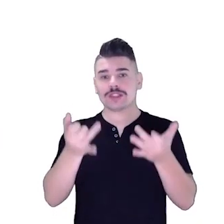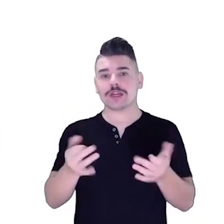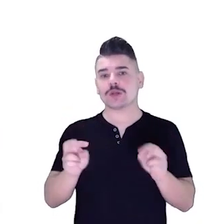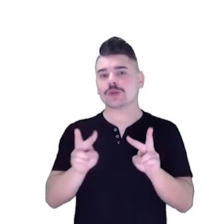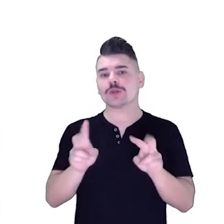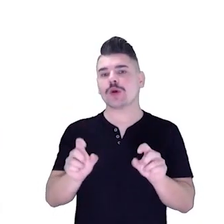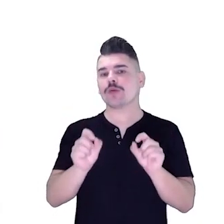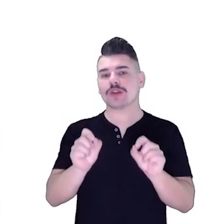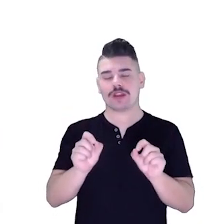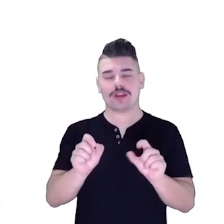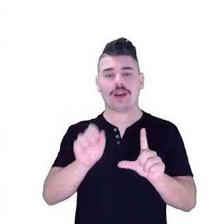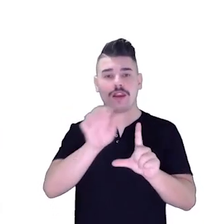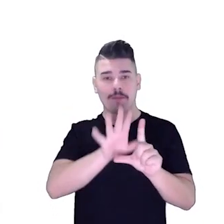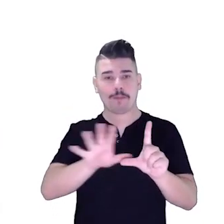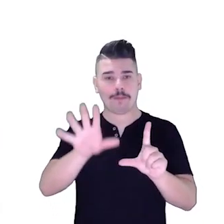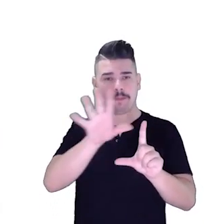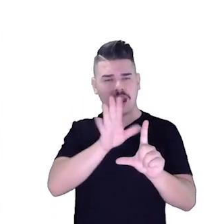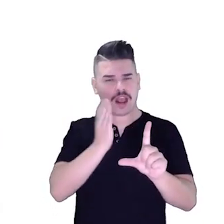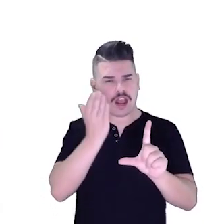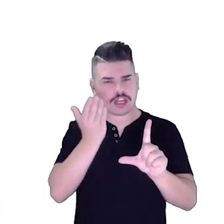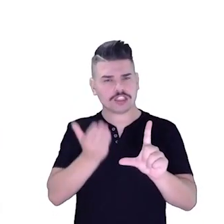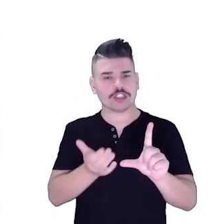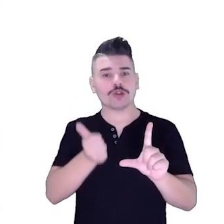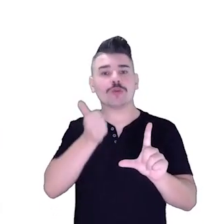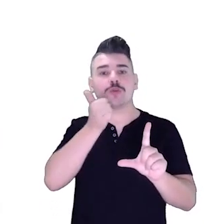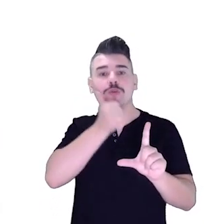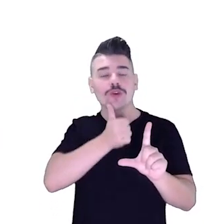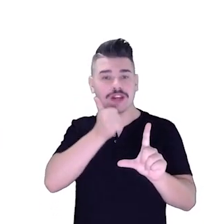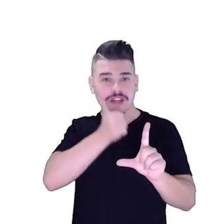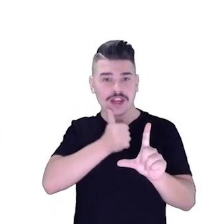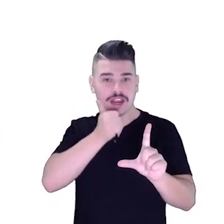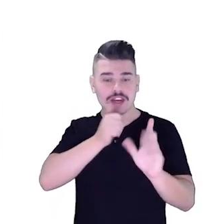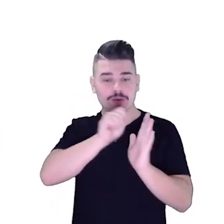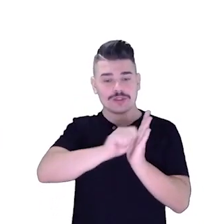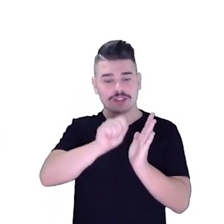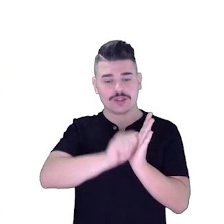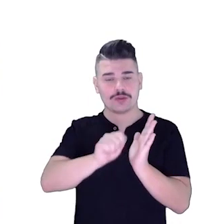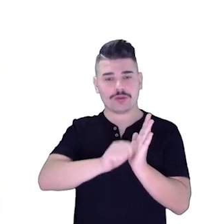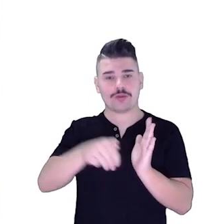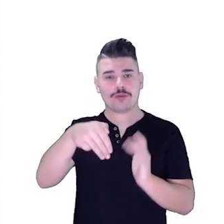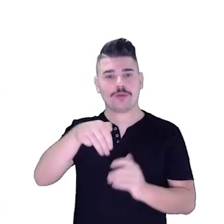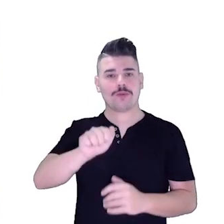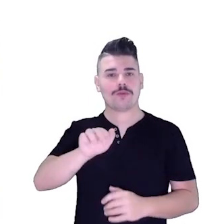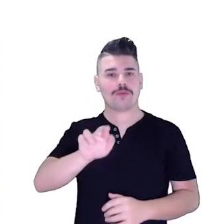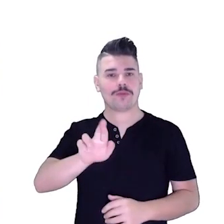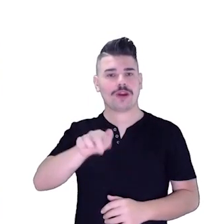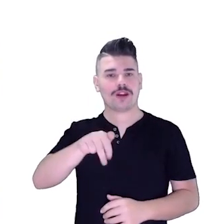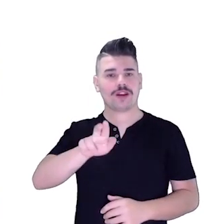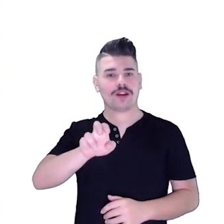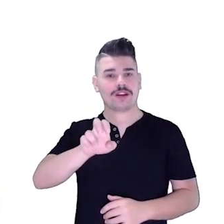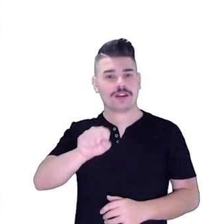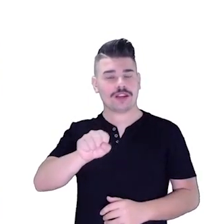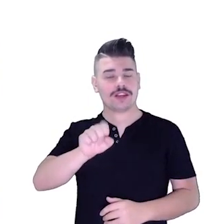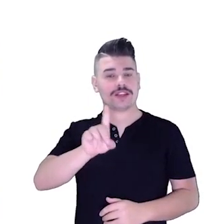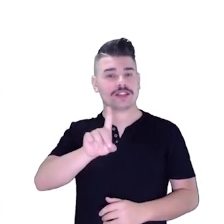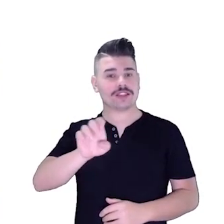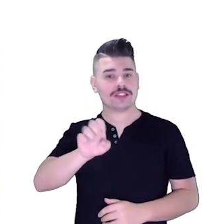1982, falando sobre a imagem da mulher nos escritos de Marquês de Sade e